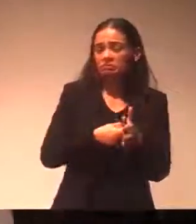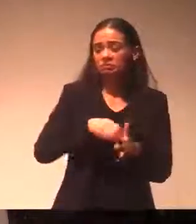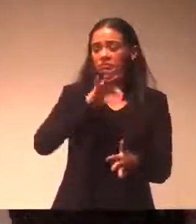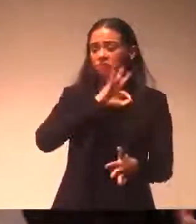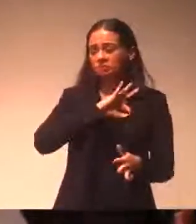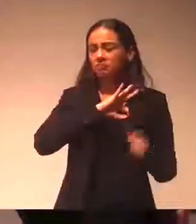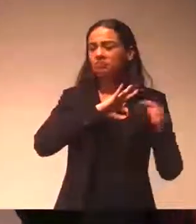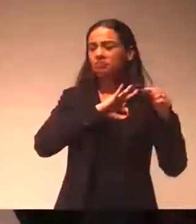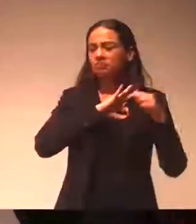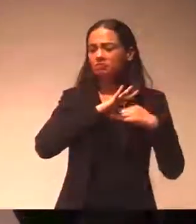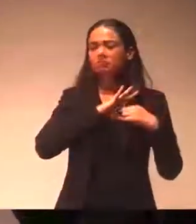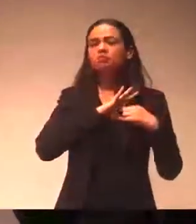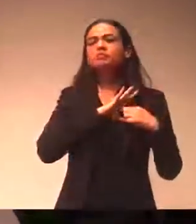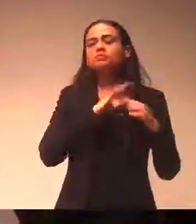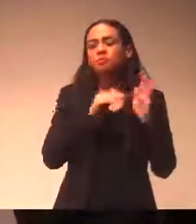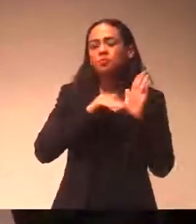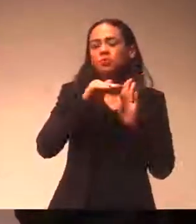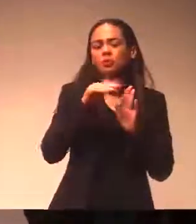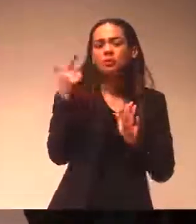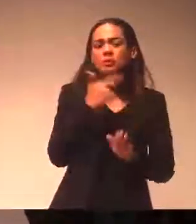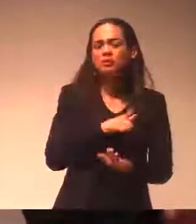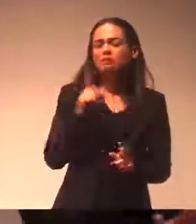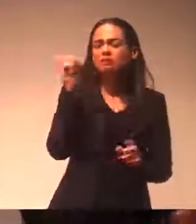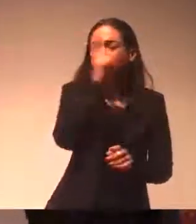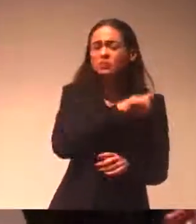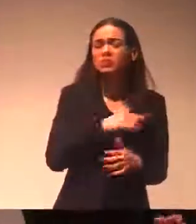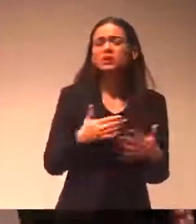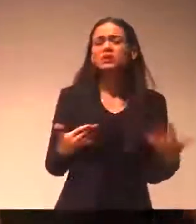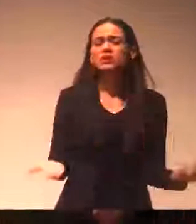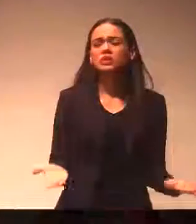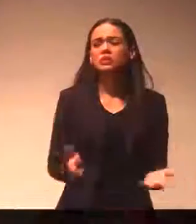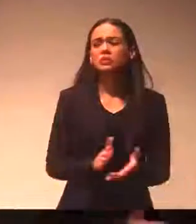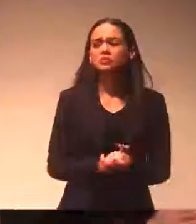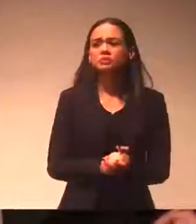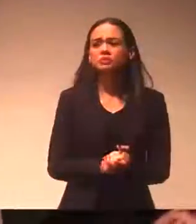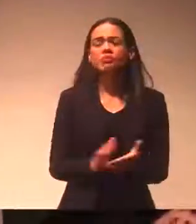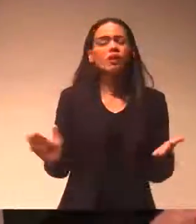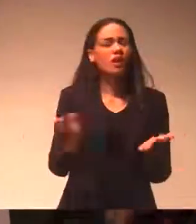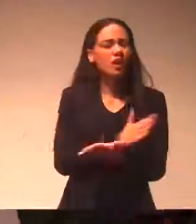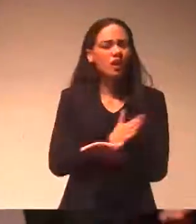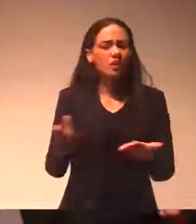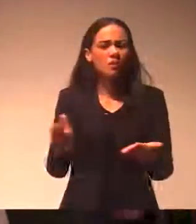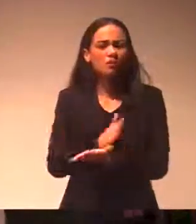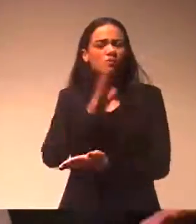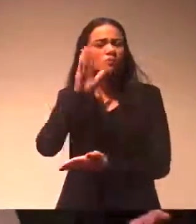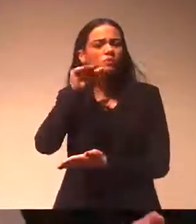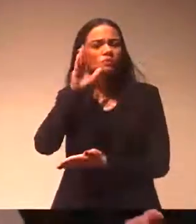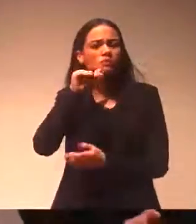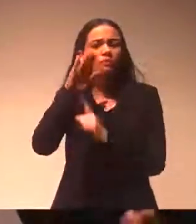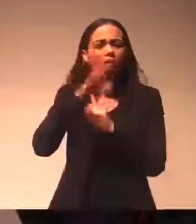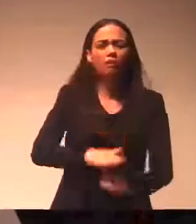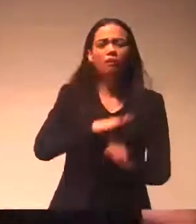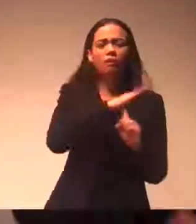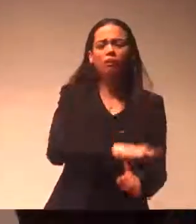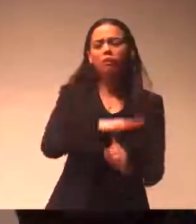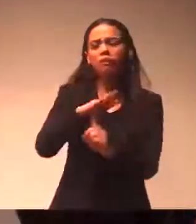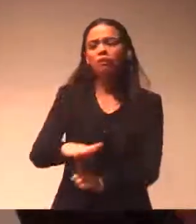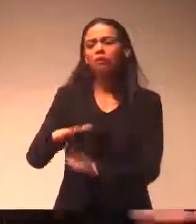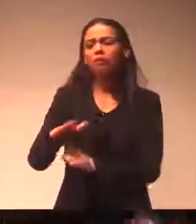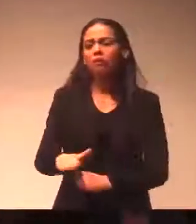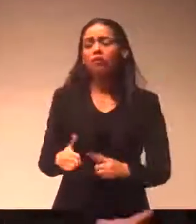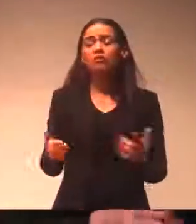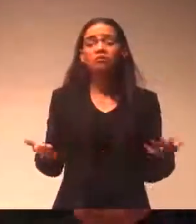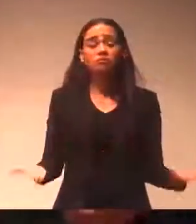Vários funcionários públicos são esmagados porque não tem clareza em relação a como vão ser feitas as chefias. Qual